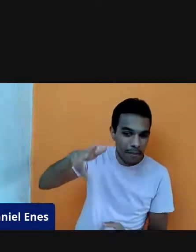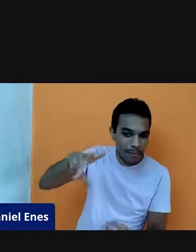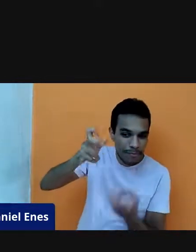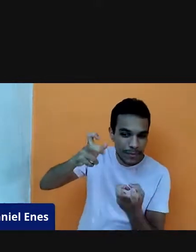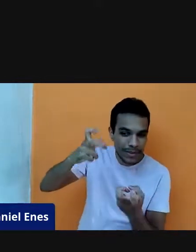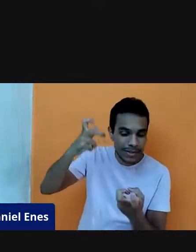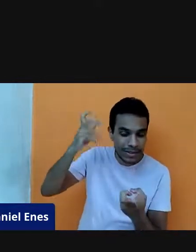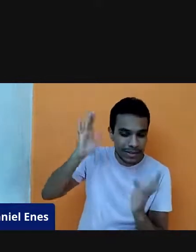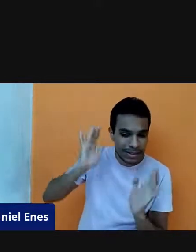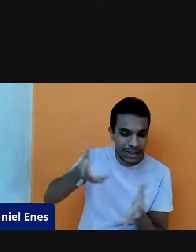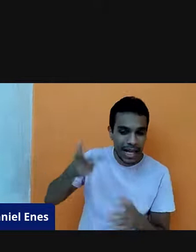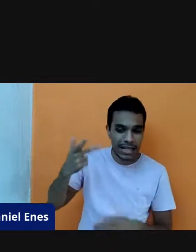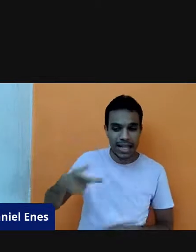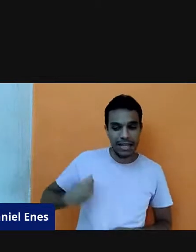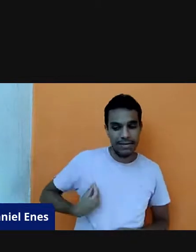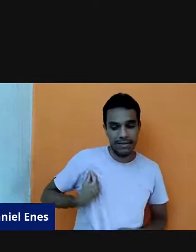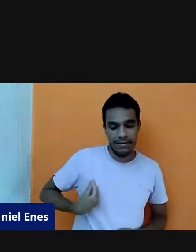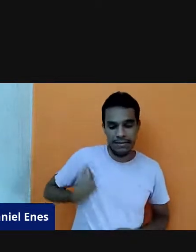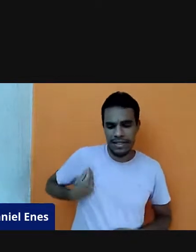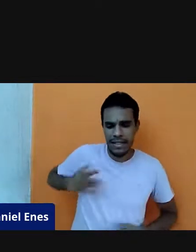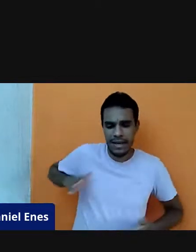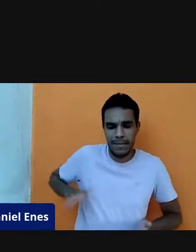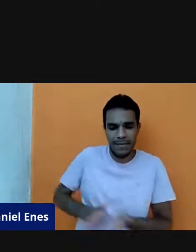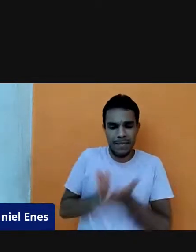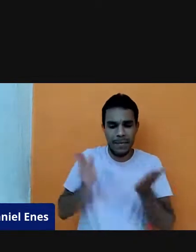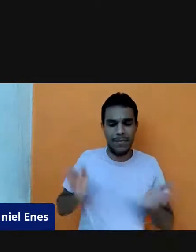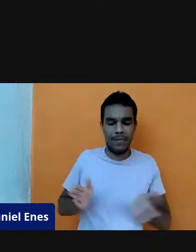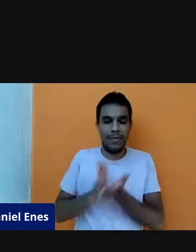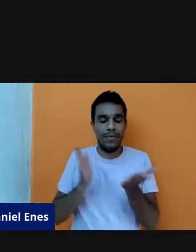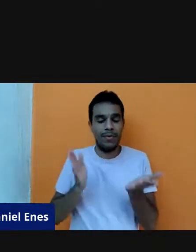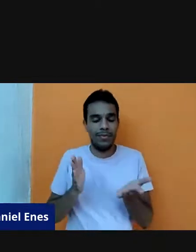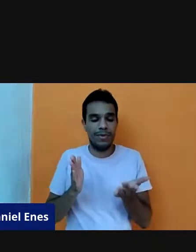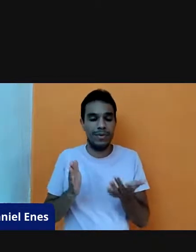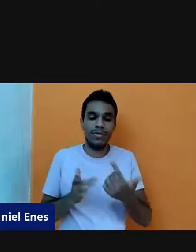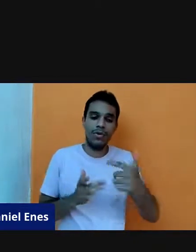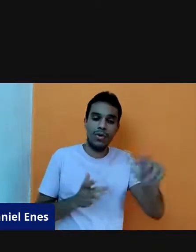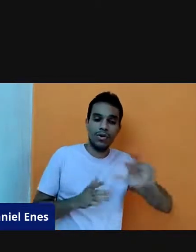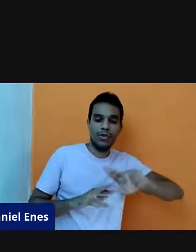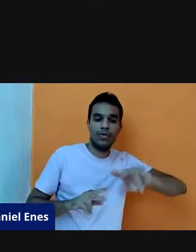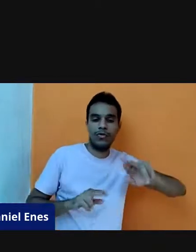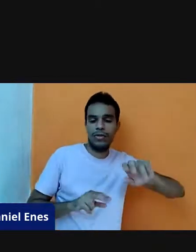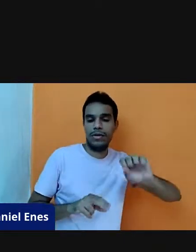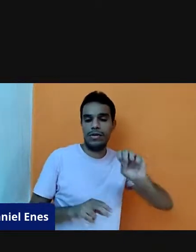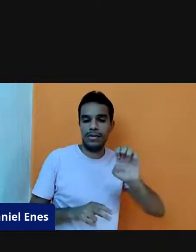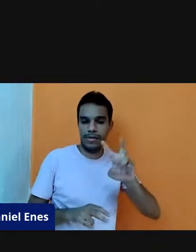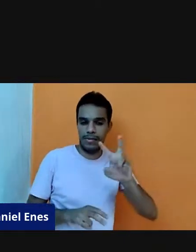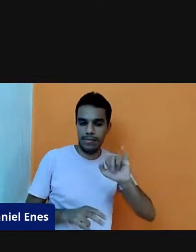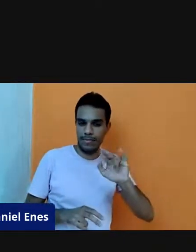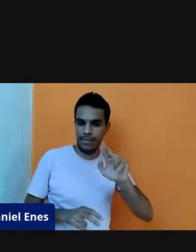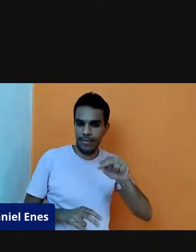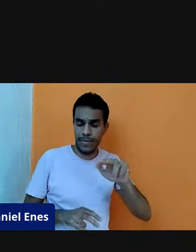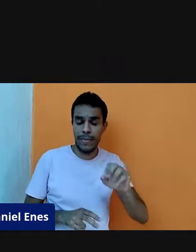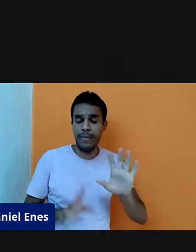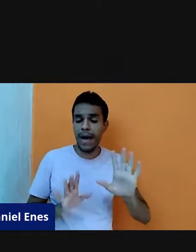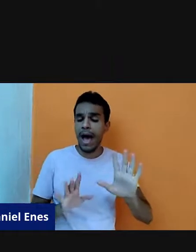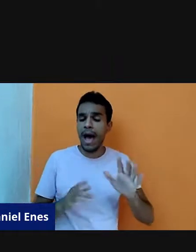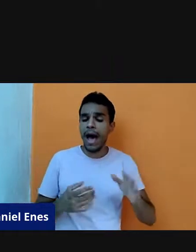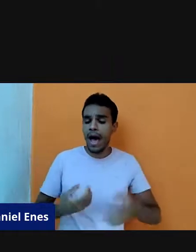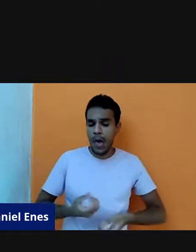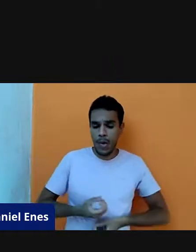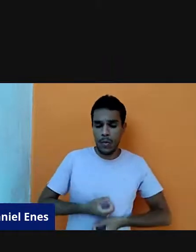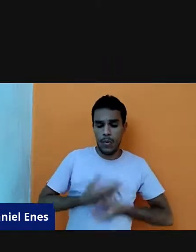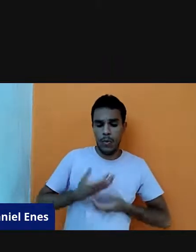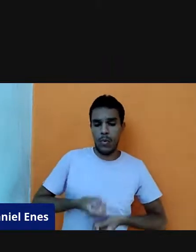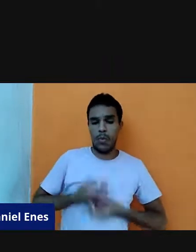de miséria, nada diferente da vida dos outros tantos Severinos. Apesar disso, o poema acaba